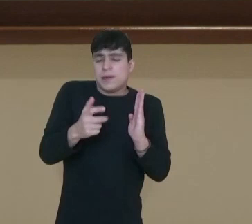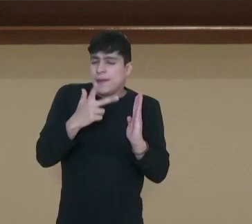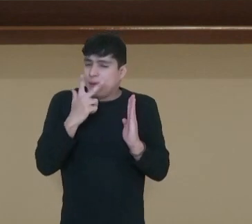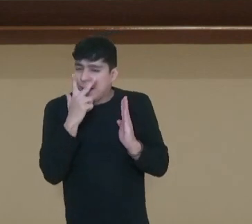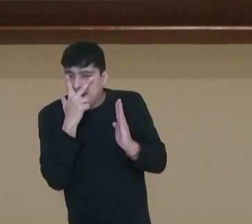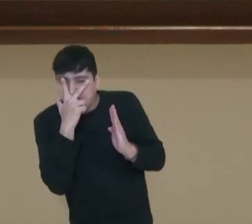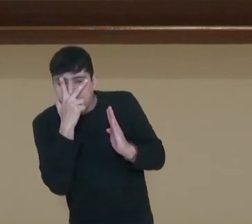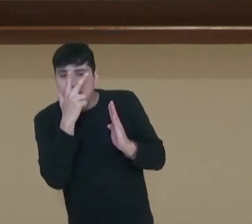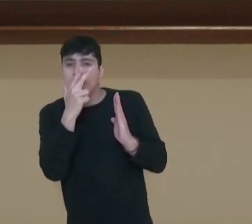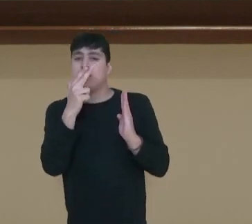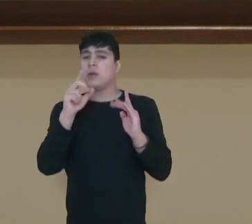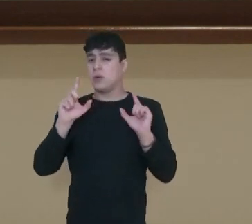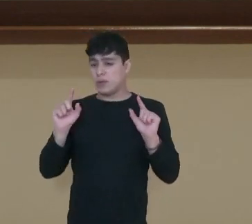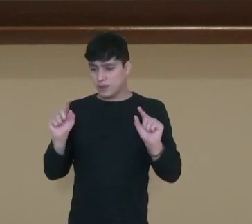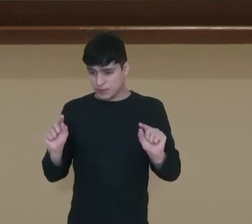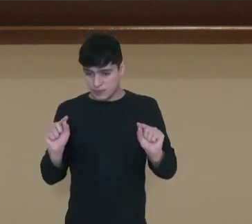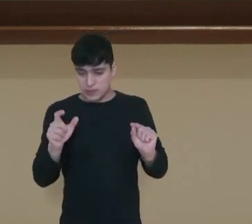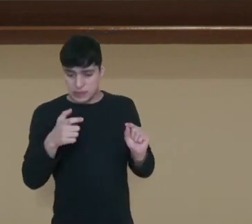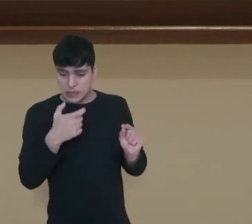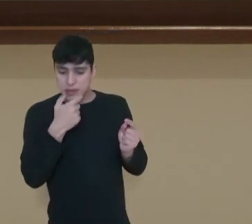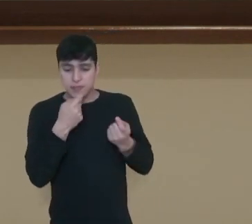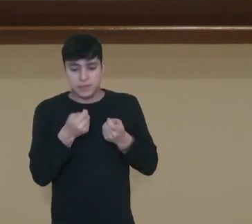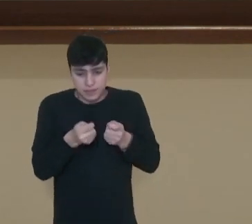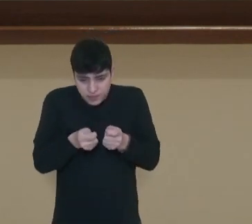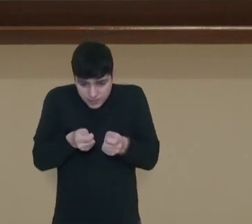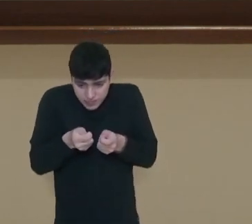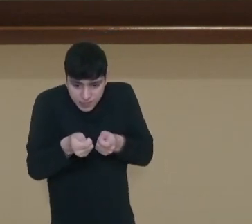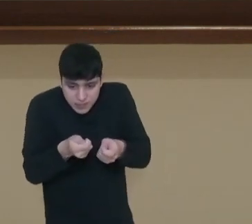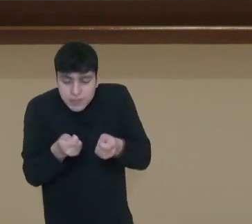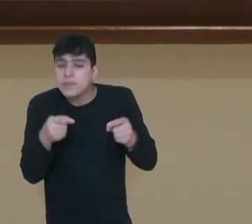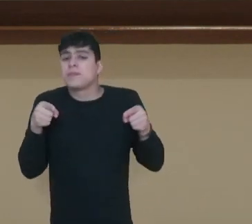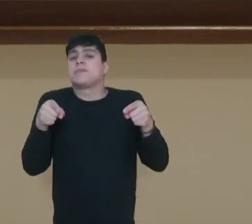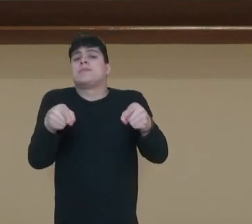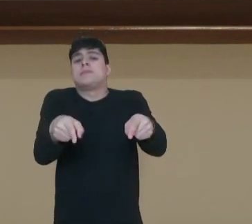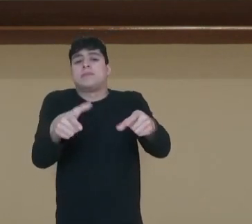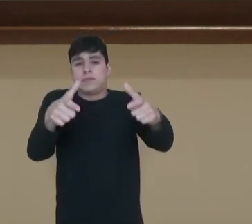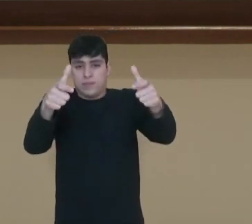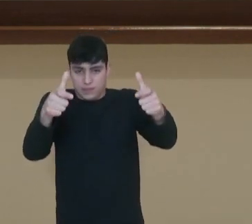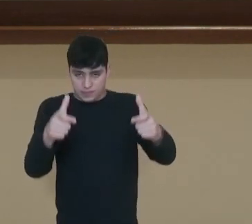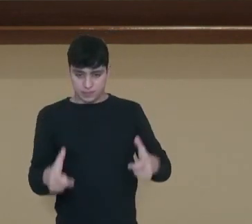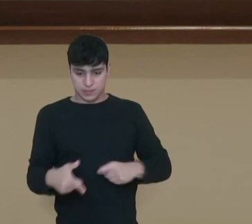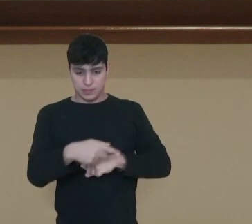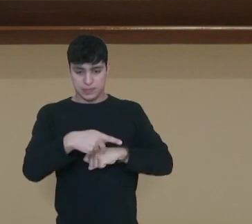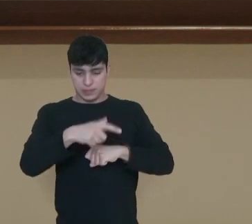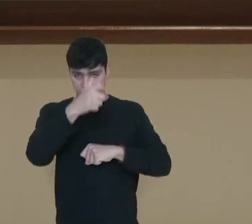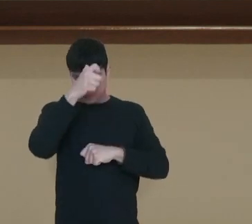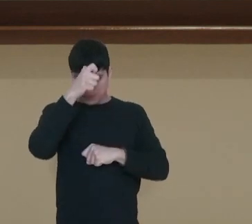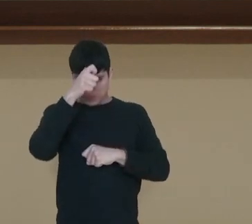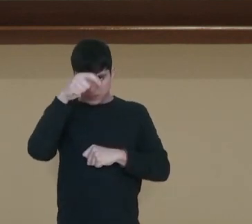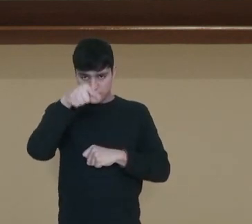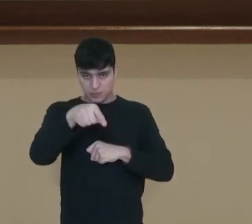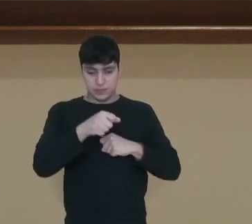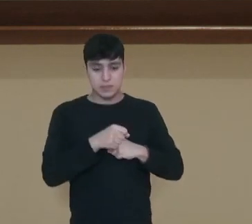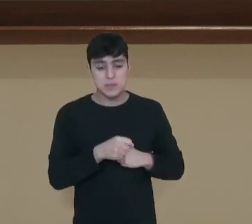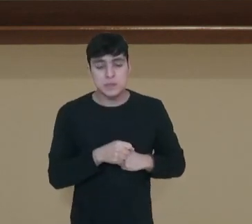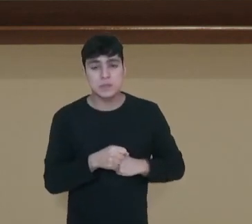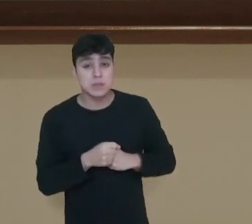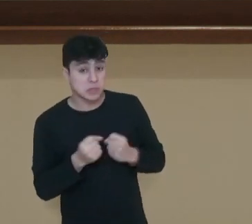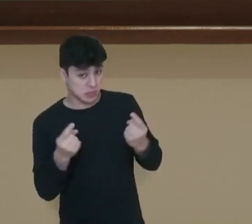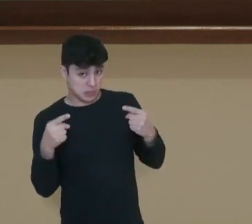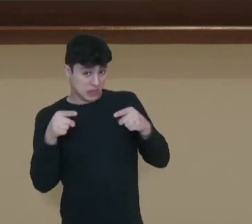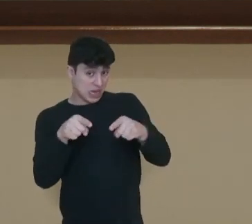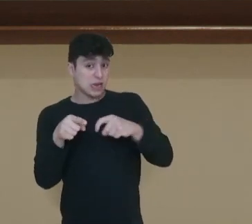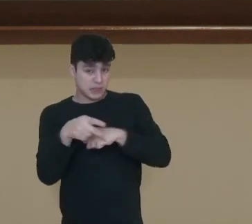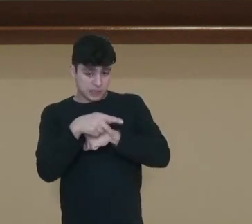acontecer parte do início dessa dominação inglesa ali no território indiano. E nós vamos ver que na Índia,